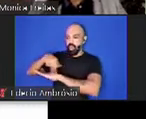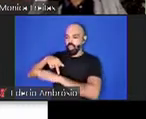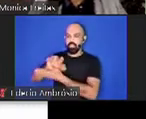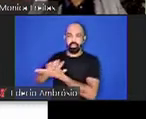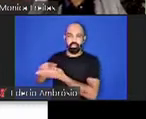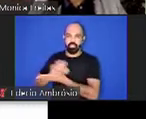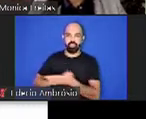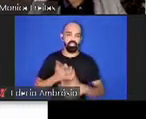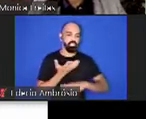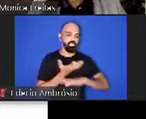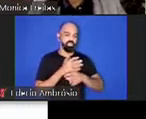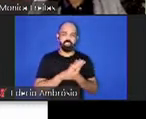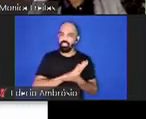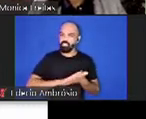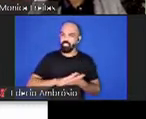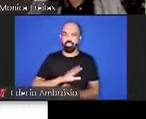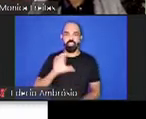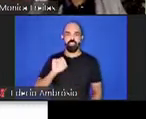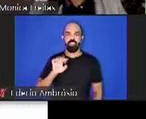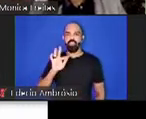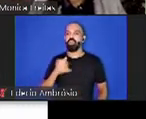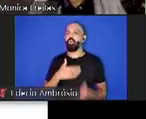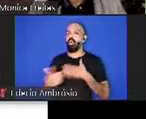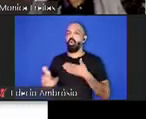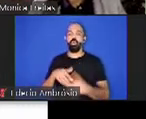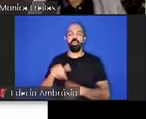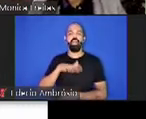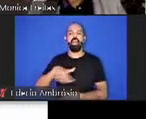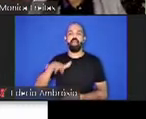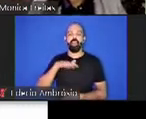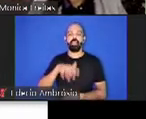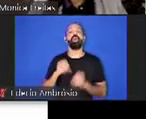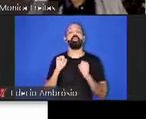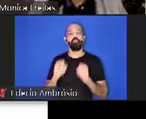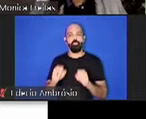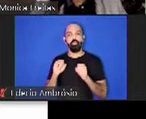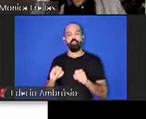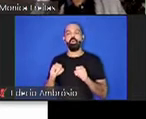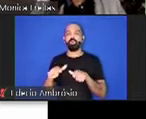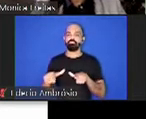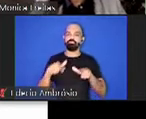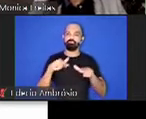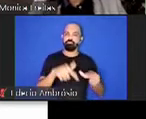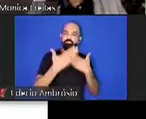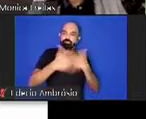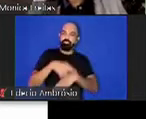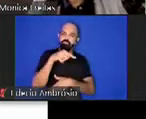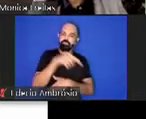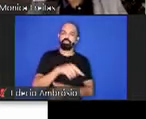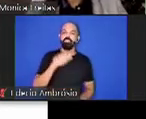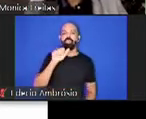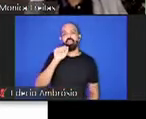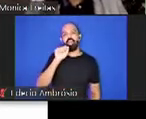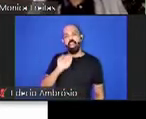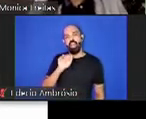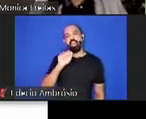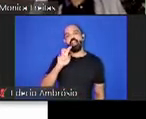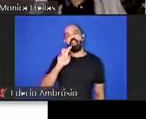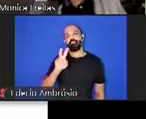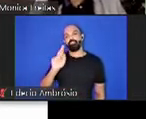disciplinas. Então, pessoas de qualquer área podem aplicar para a Fundação Alexander von Humboldt, terão iguais